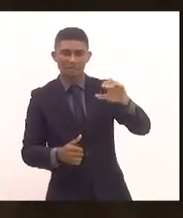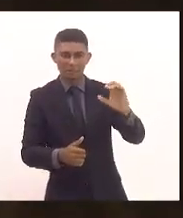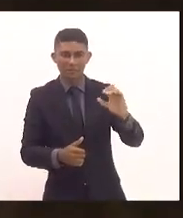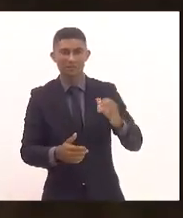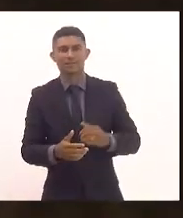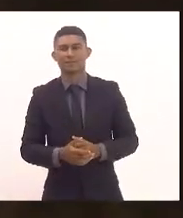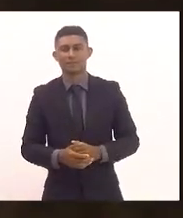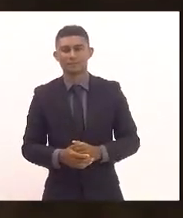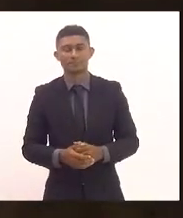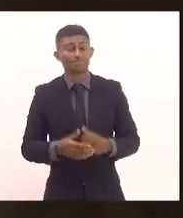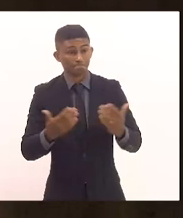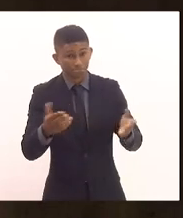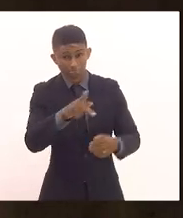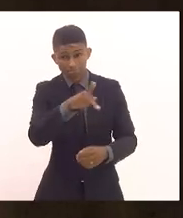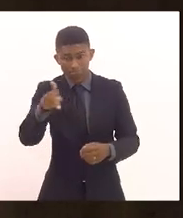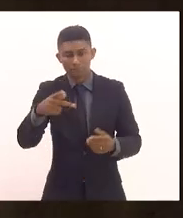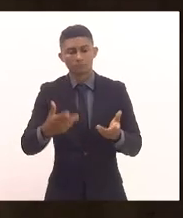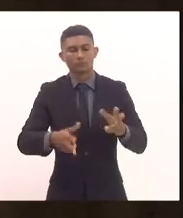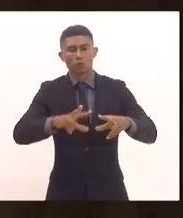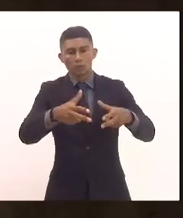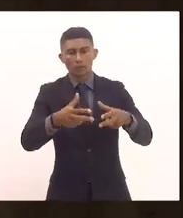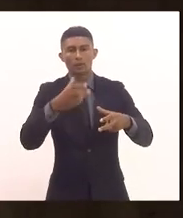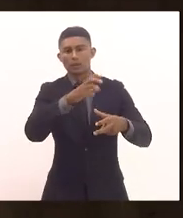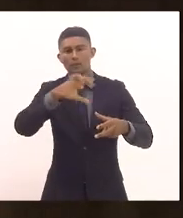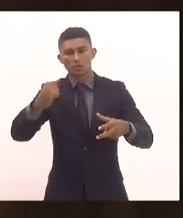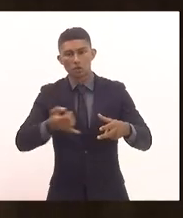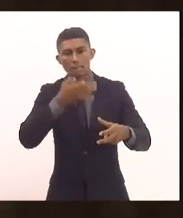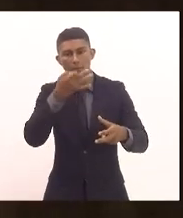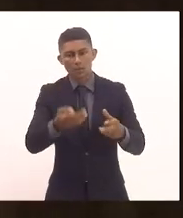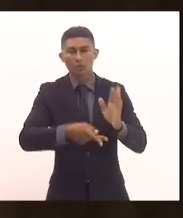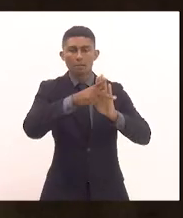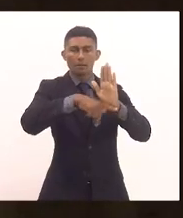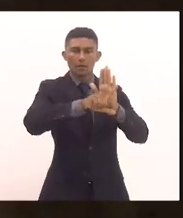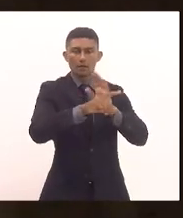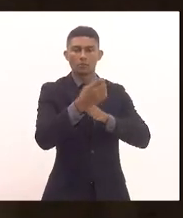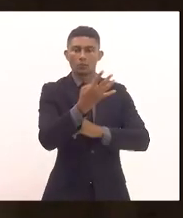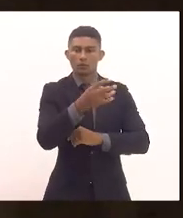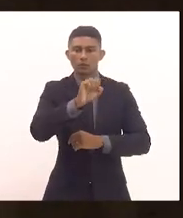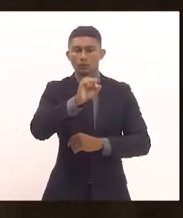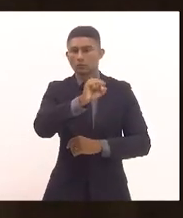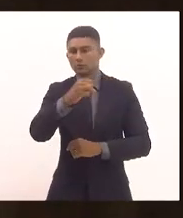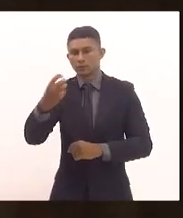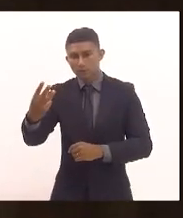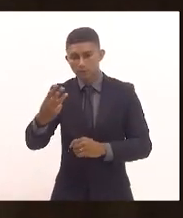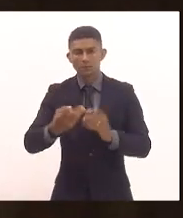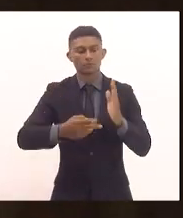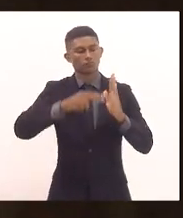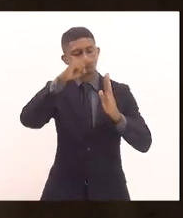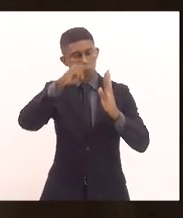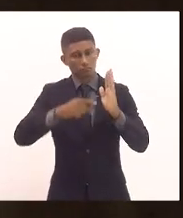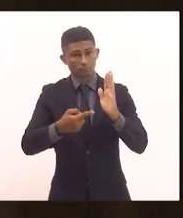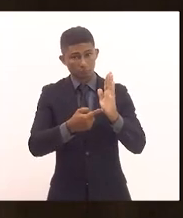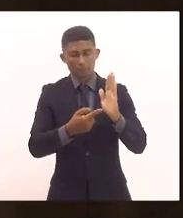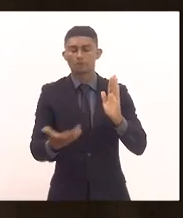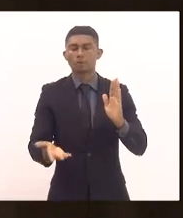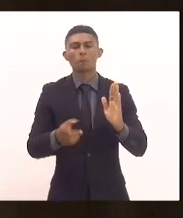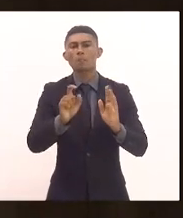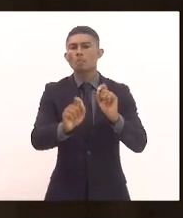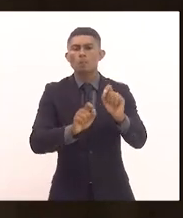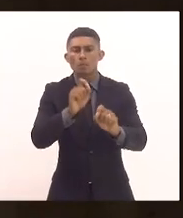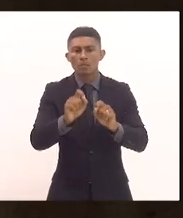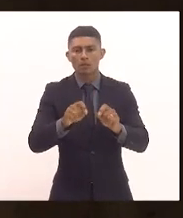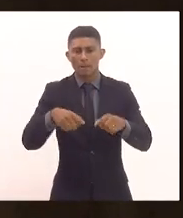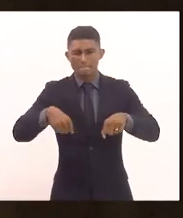presidente, parecer da CCJ ao PL 4883 estabelece procedimento para remoção